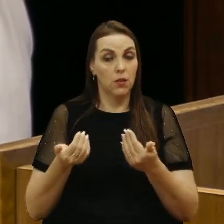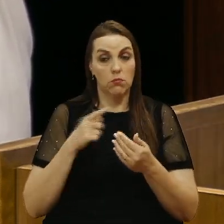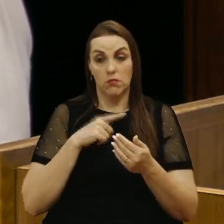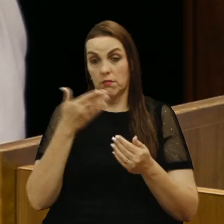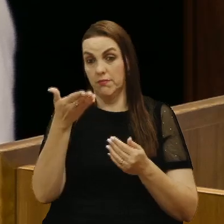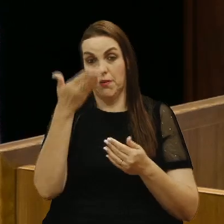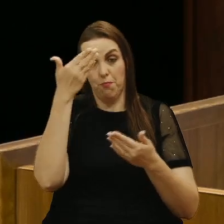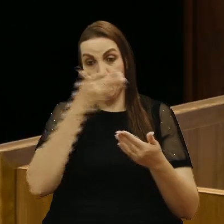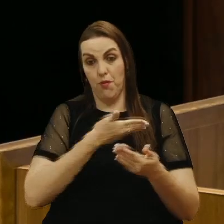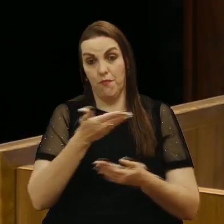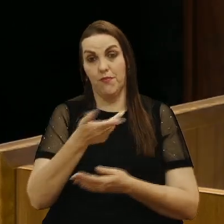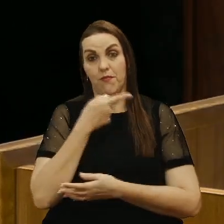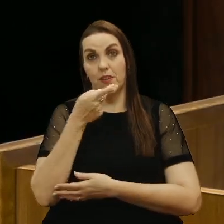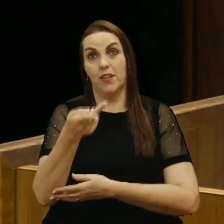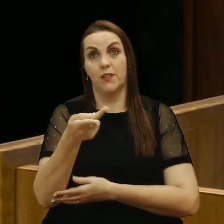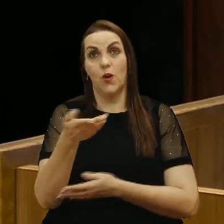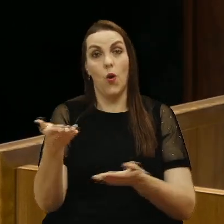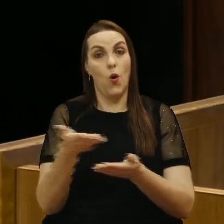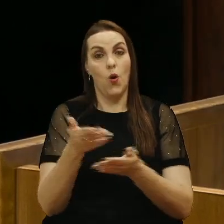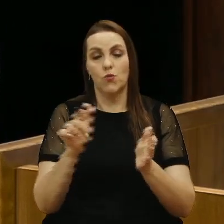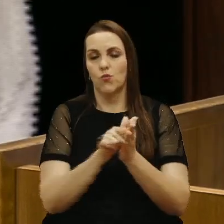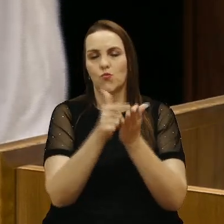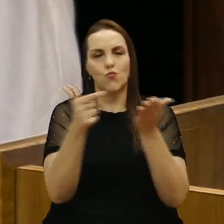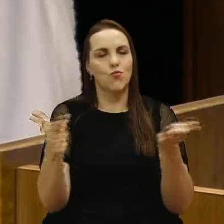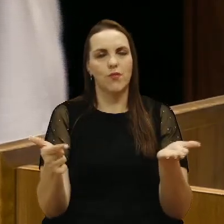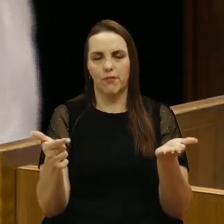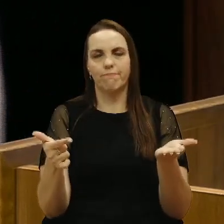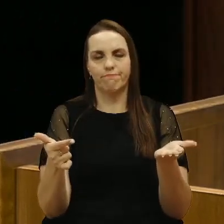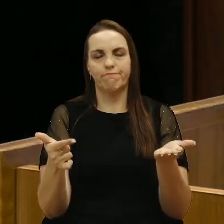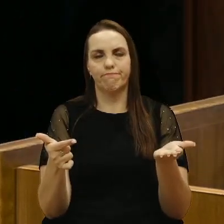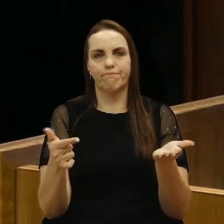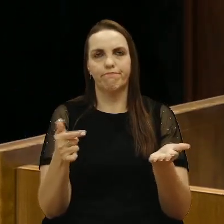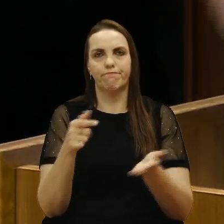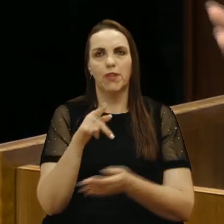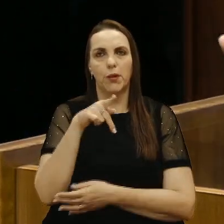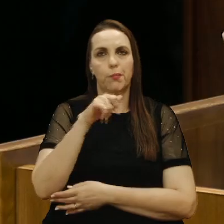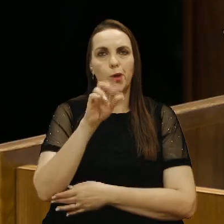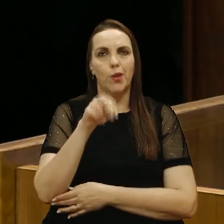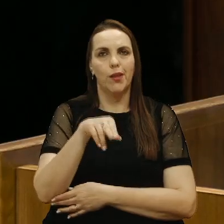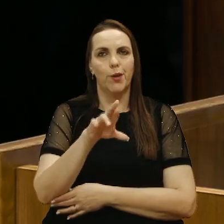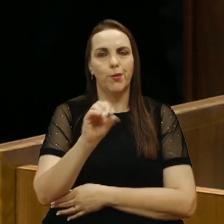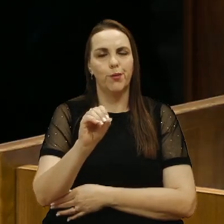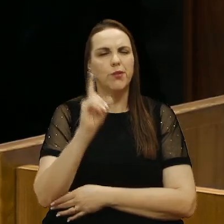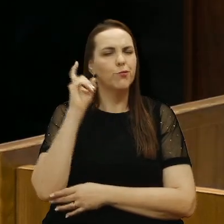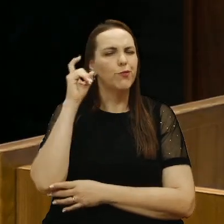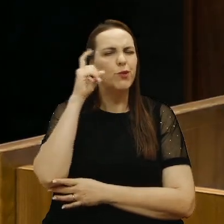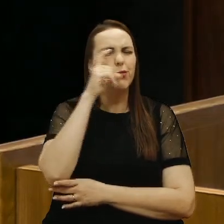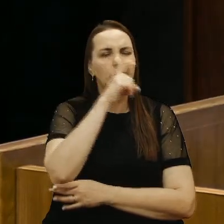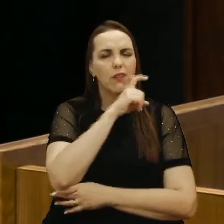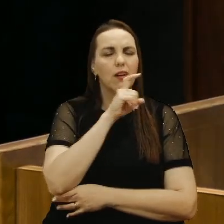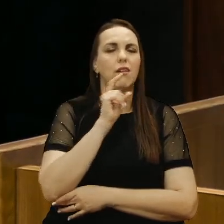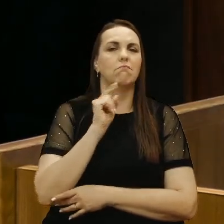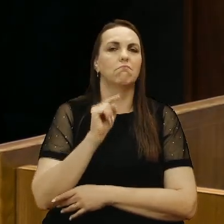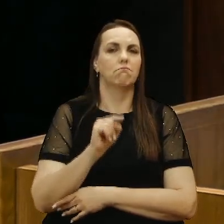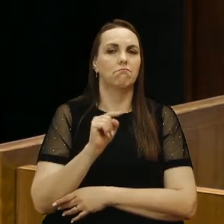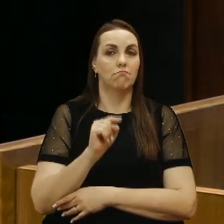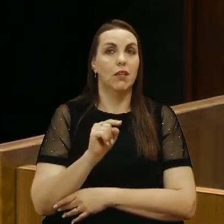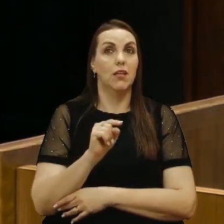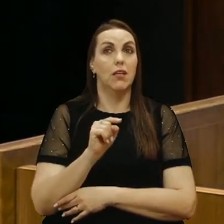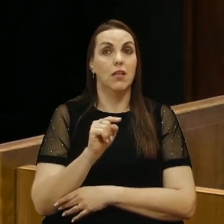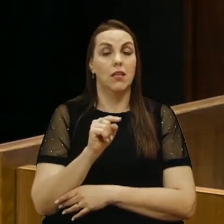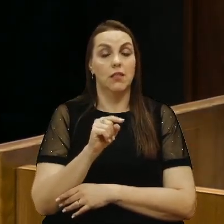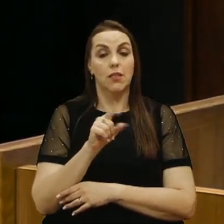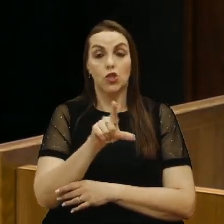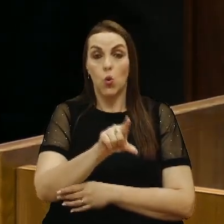do que eu falei hoje no Jornal Pioneiro. A dificuldade de se definir